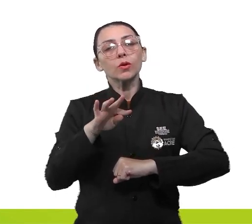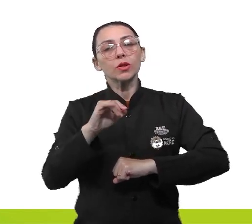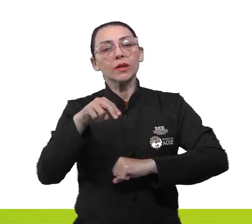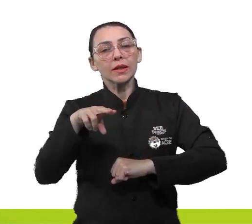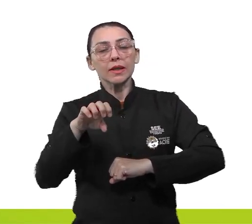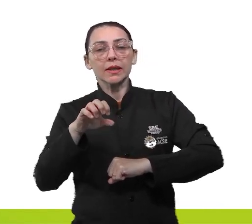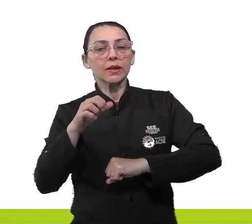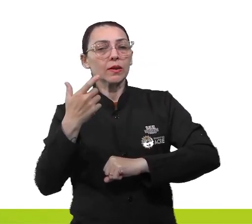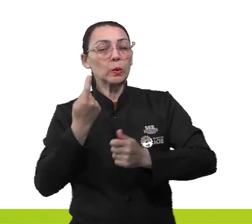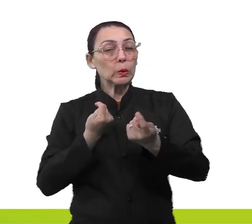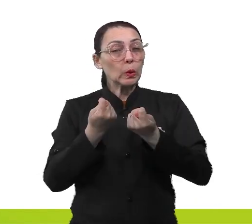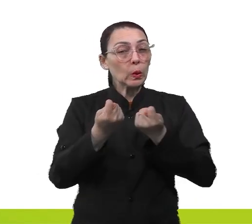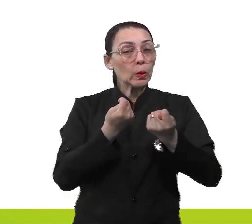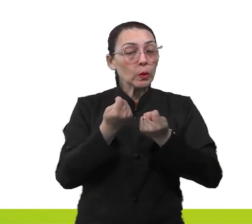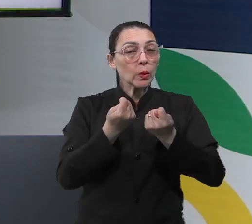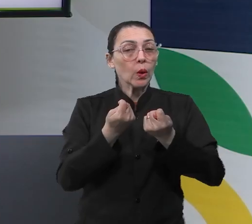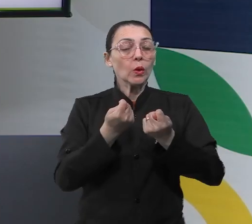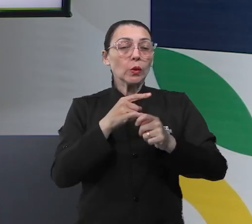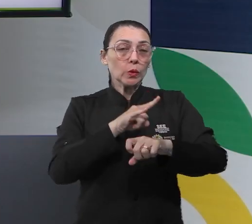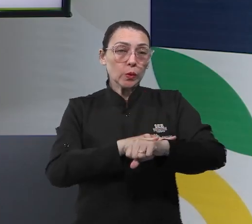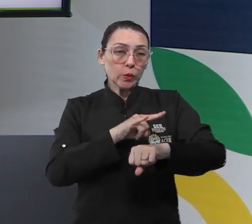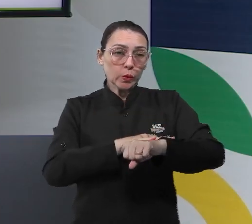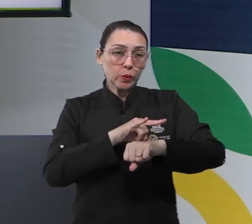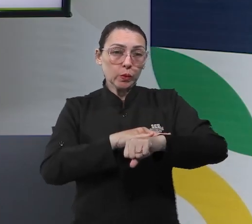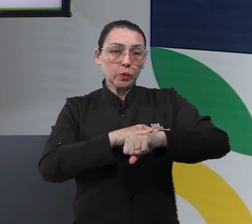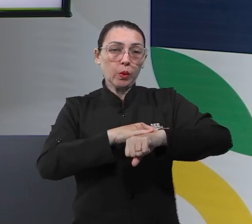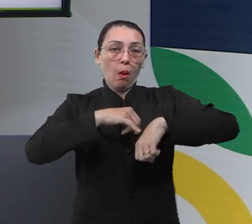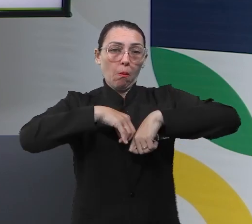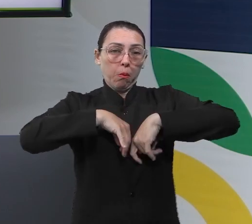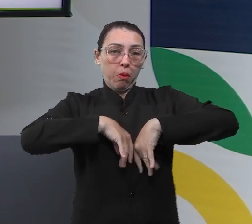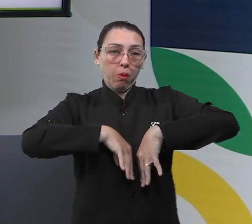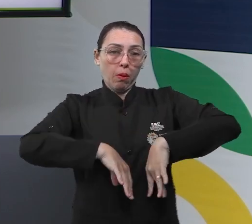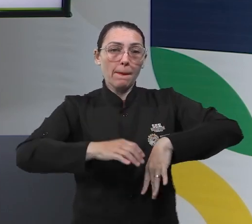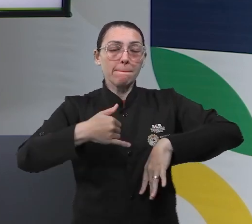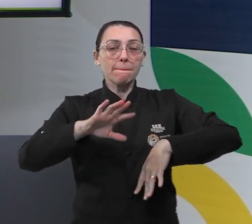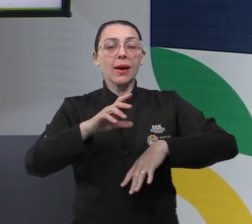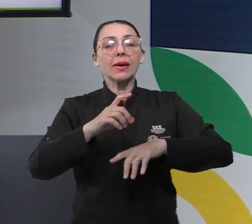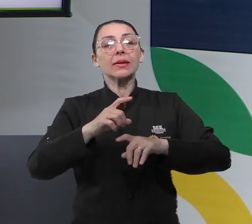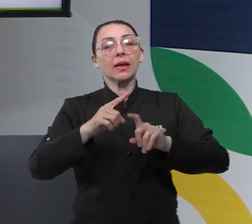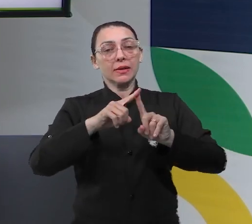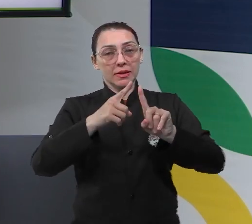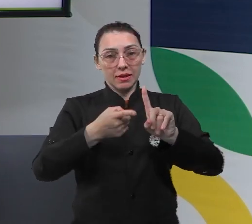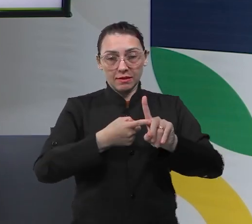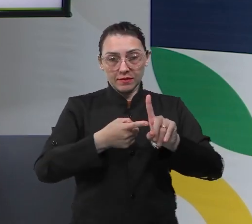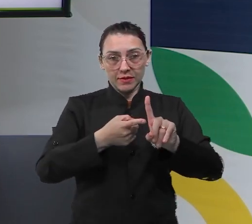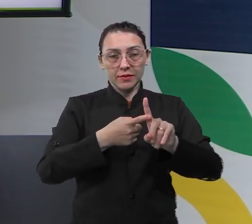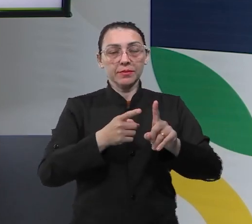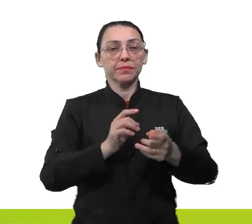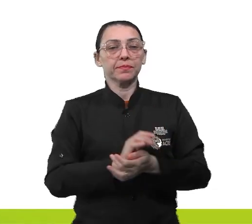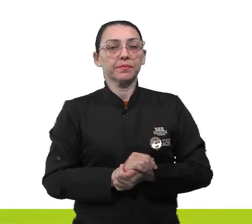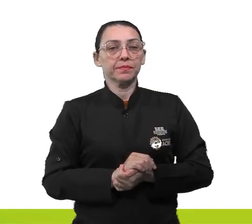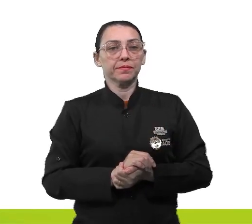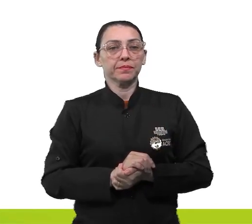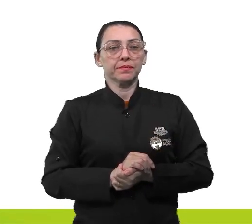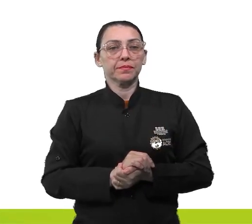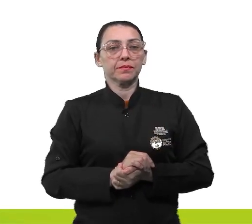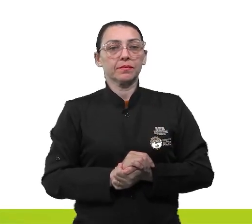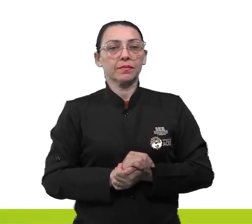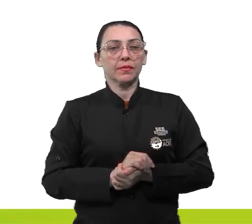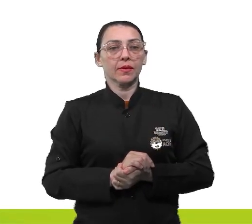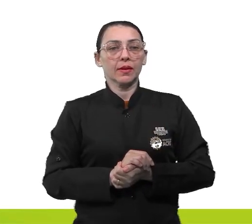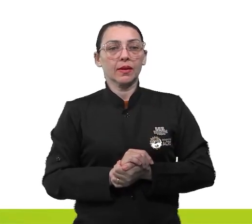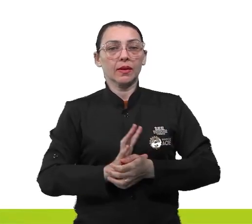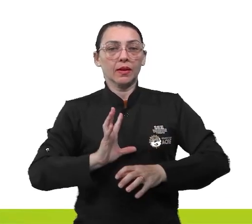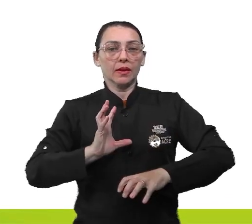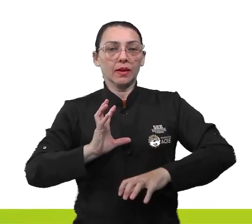pessoa não tem o controle da bexiga, né? Isso afeta muito mais as grávidas, tá? Temos a infecção